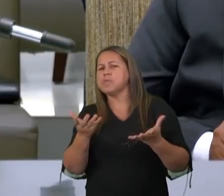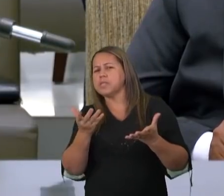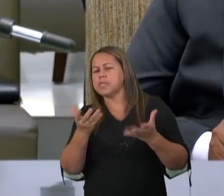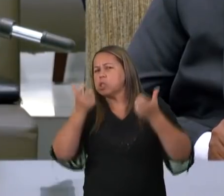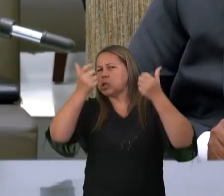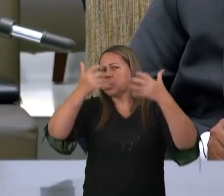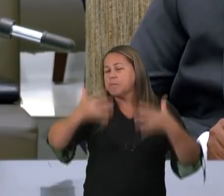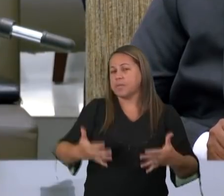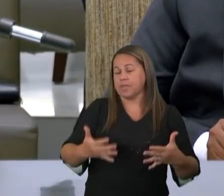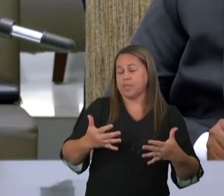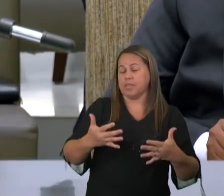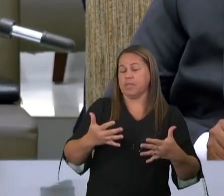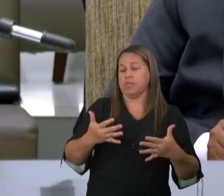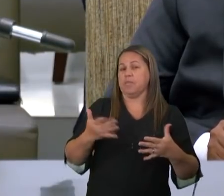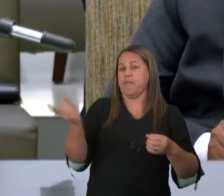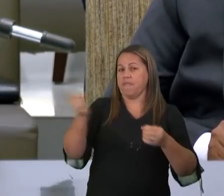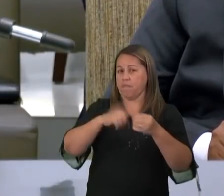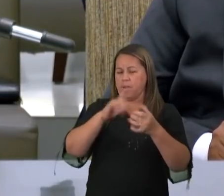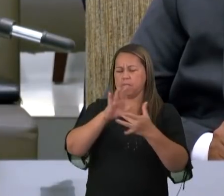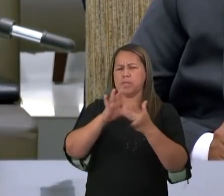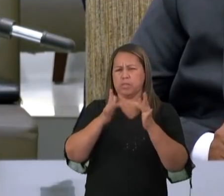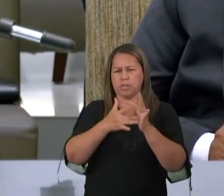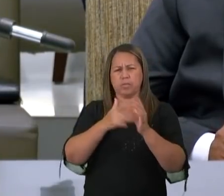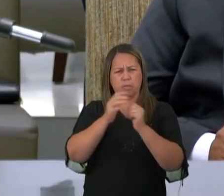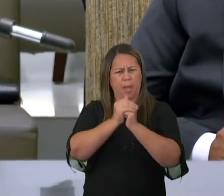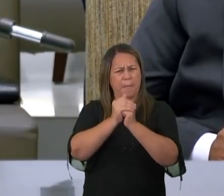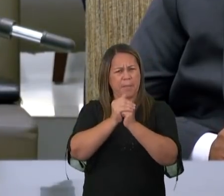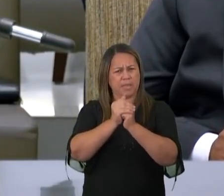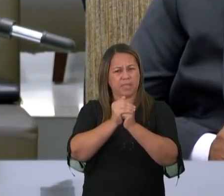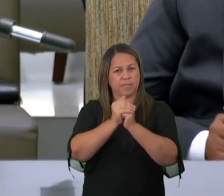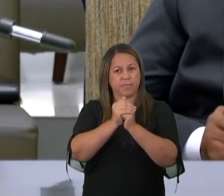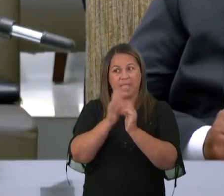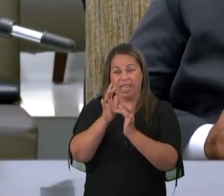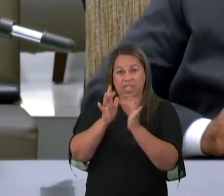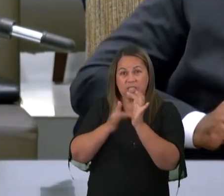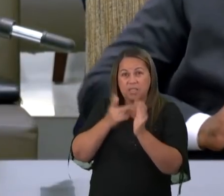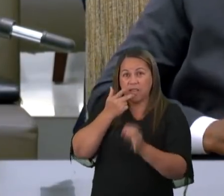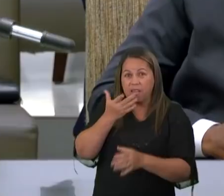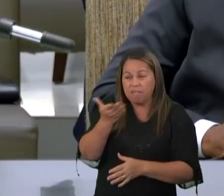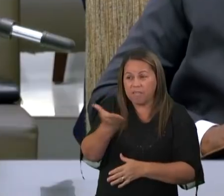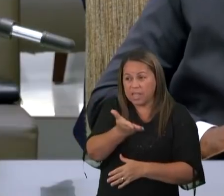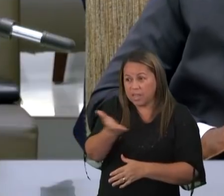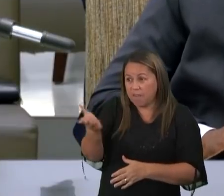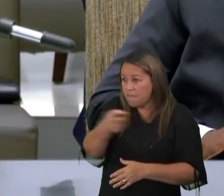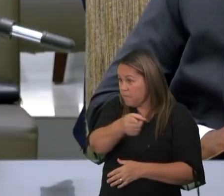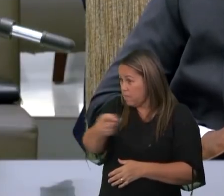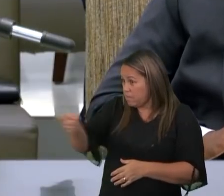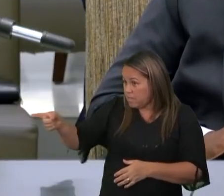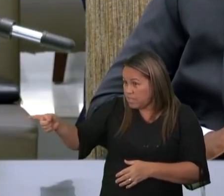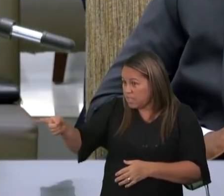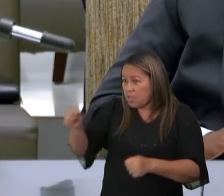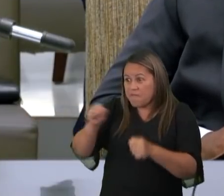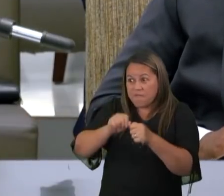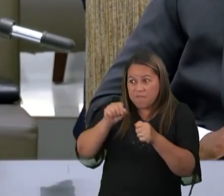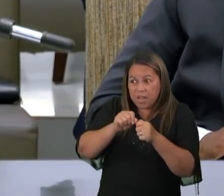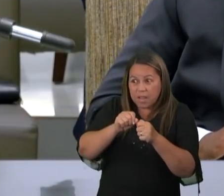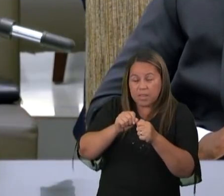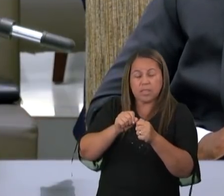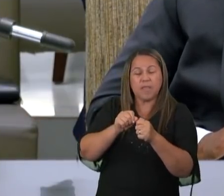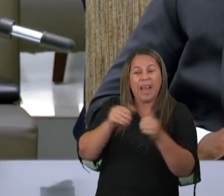Jesus. Amém? Ele disse assim: façam isto até que eu